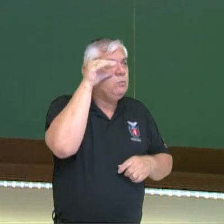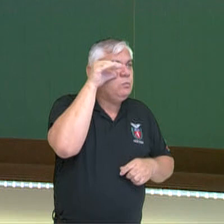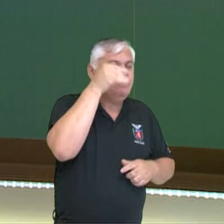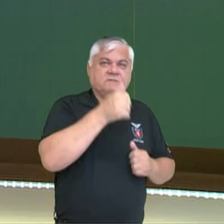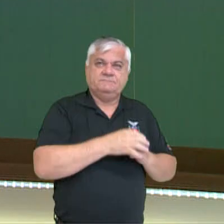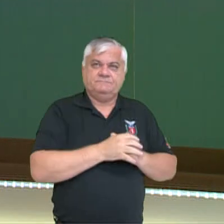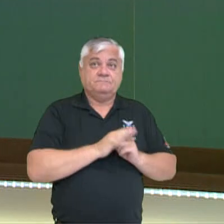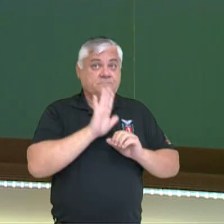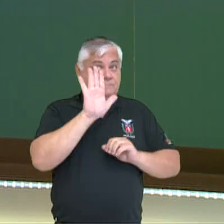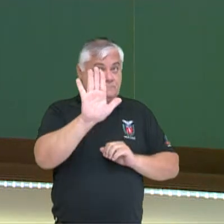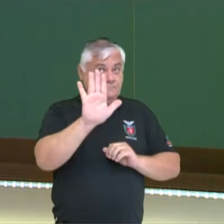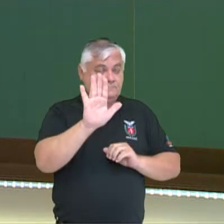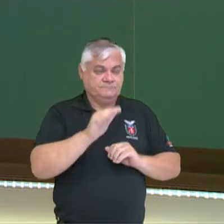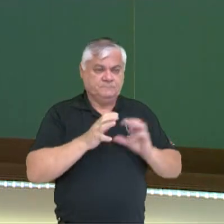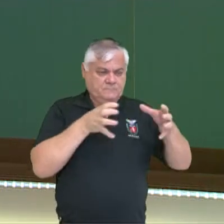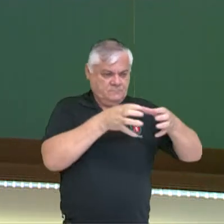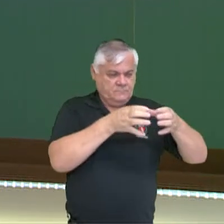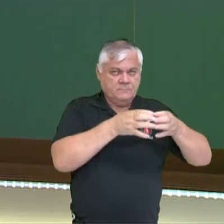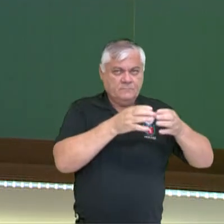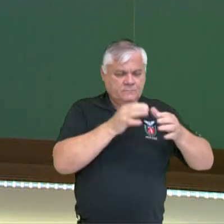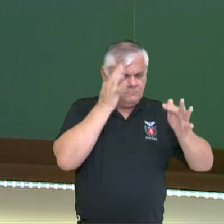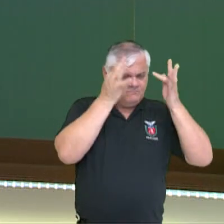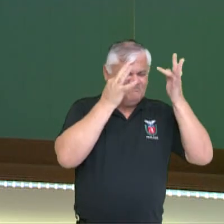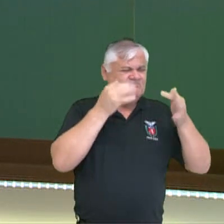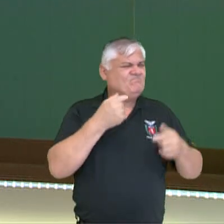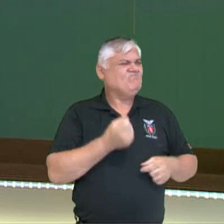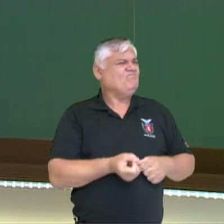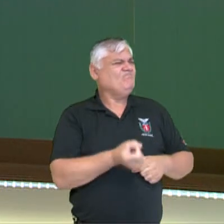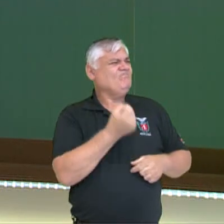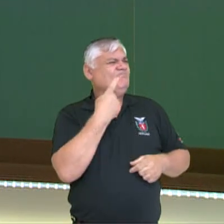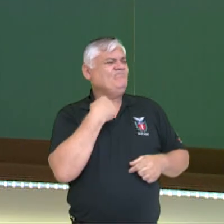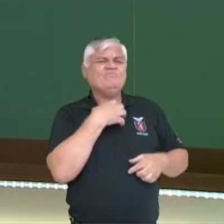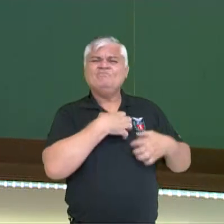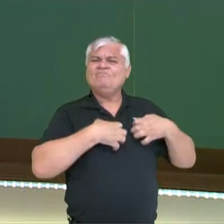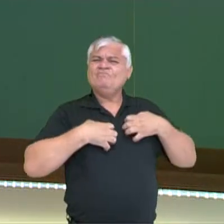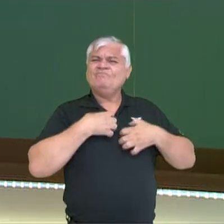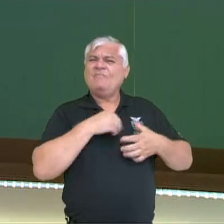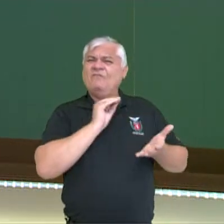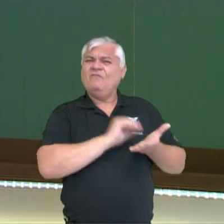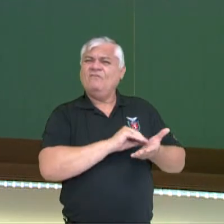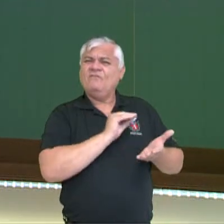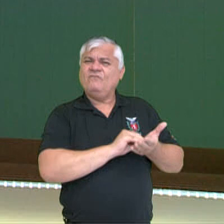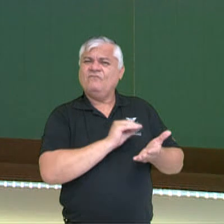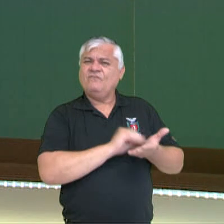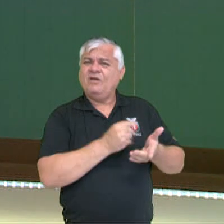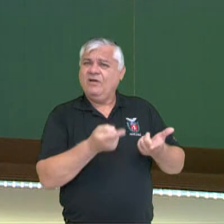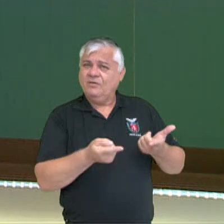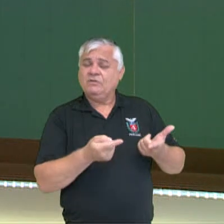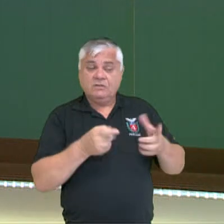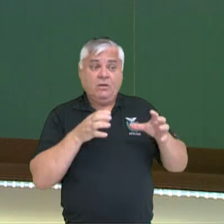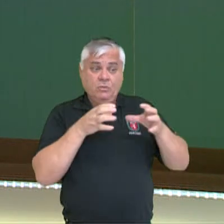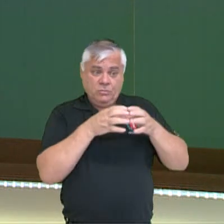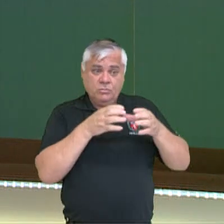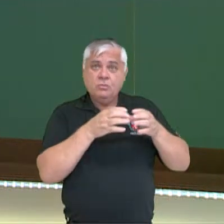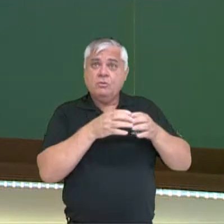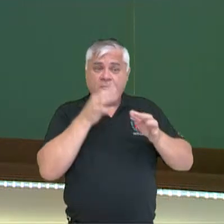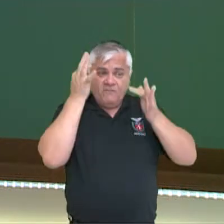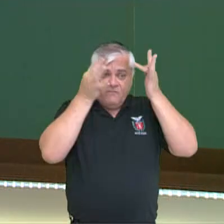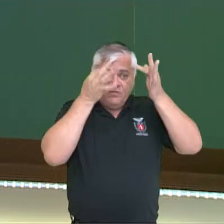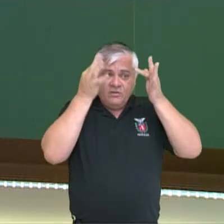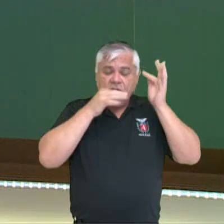curiosidade. Porém, os filósofos não ficavam muito satisfeitos com isso. Por quê? Porque filósofo é o amante